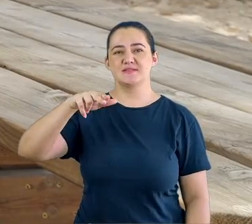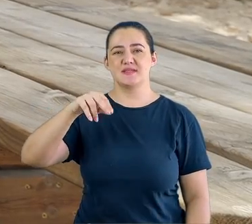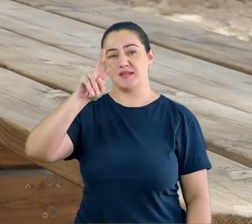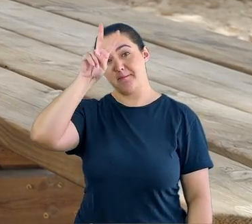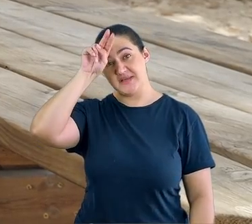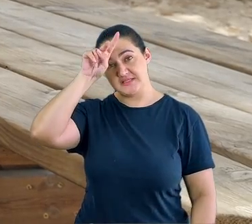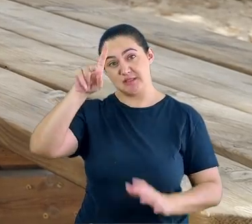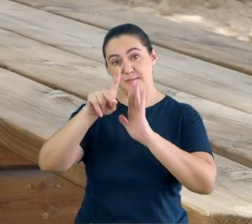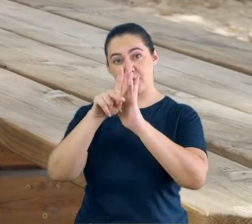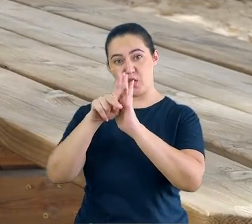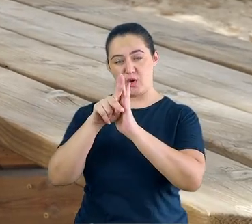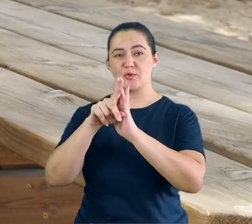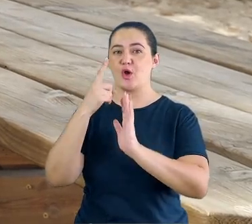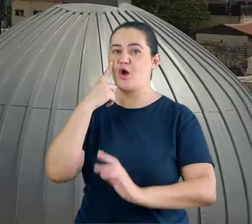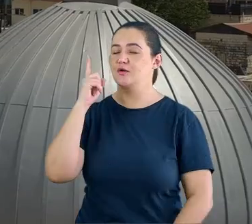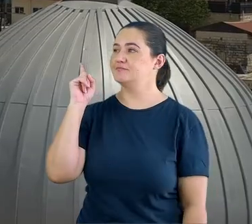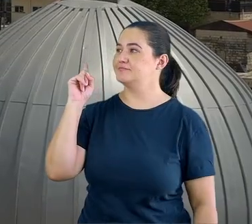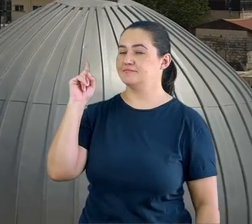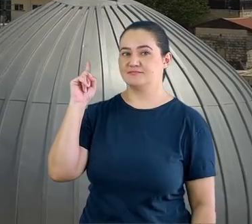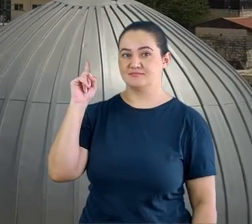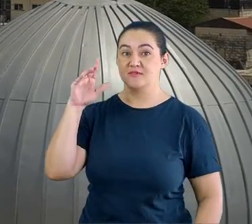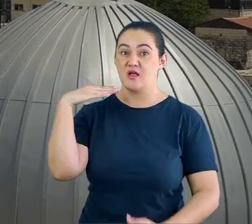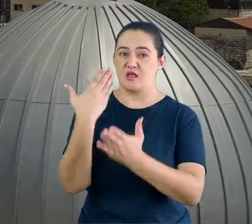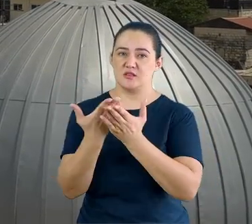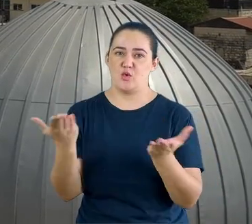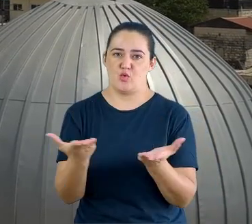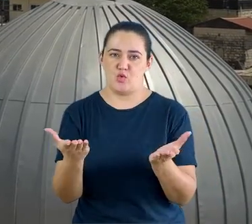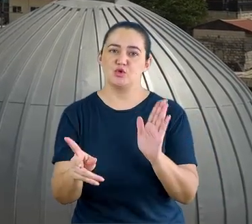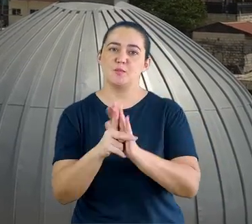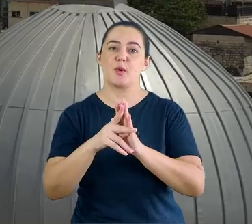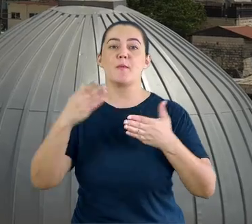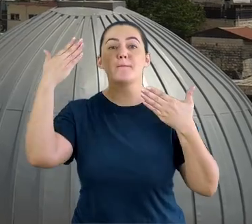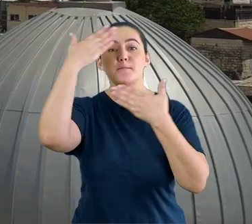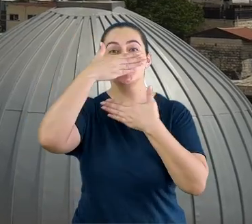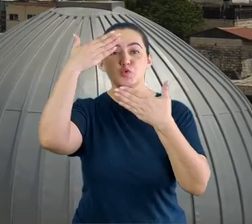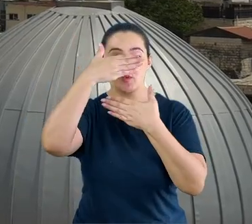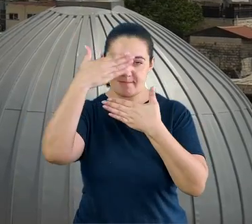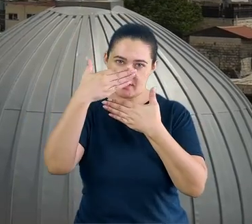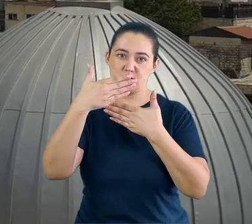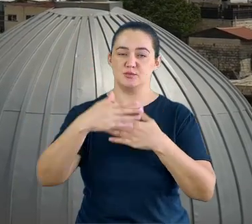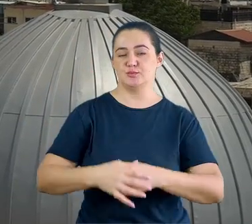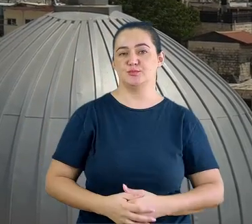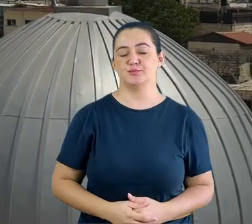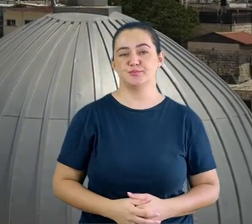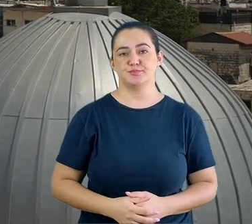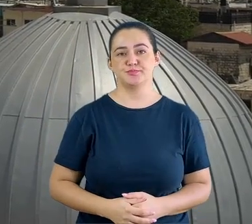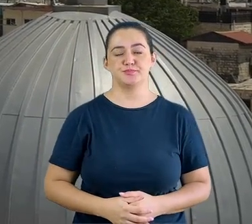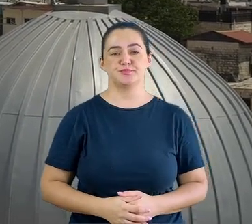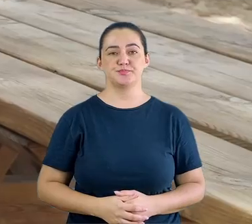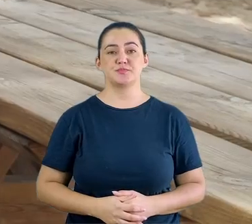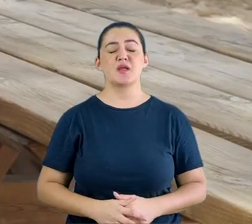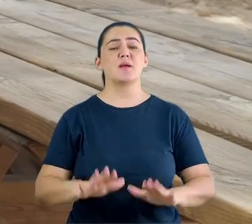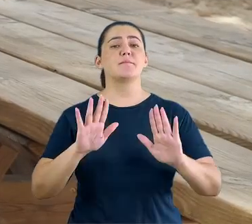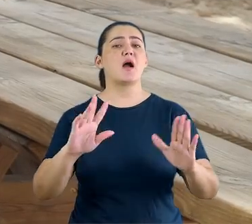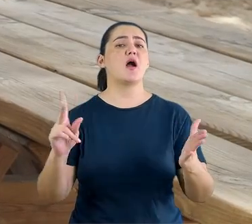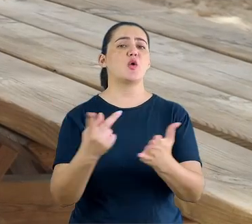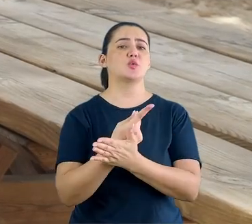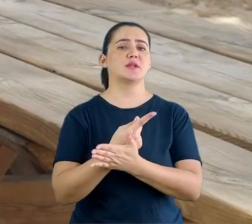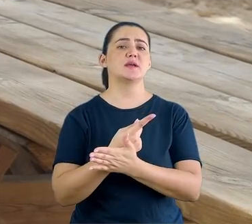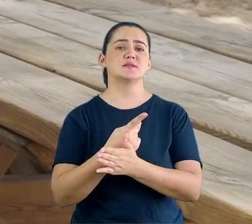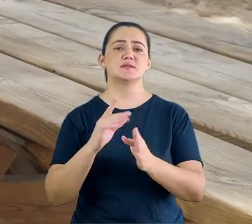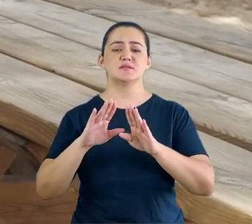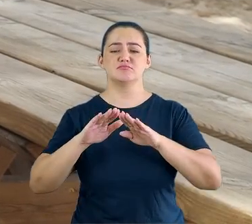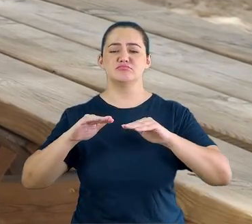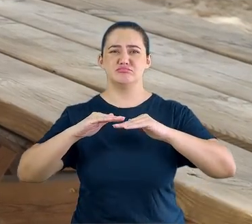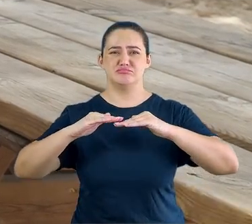o Domo da Rocha, que é aquela cúpula dourada que até hoje permanece ali, servindo de cartão postal de Jerusalém. Acontece